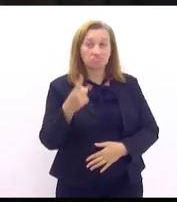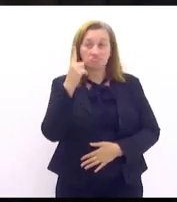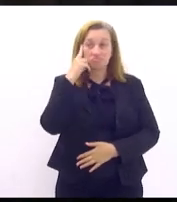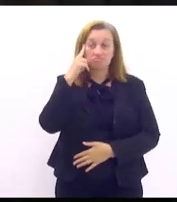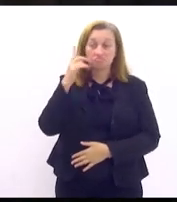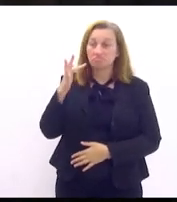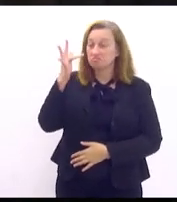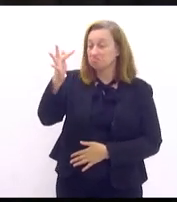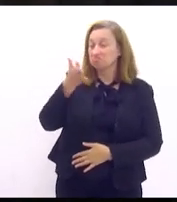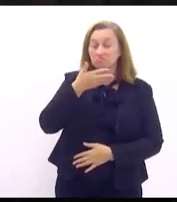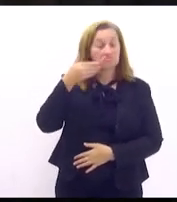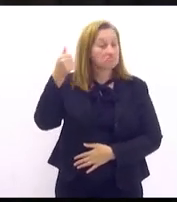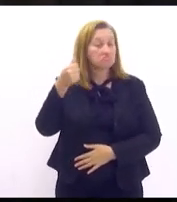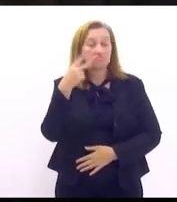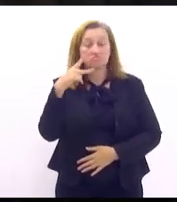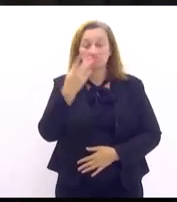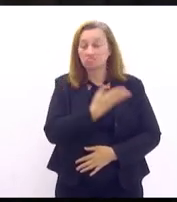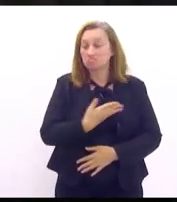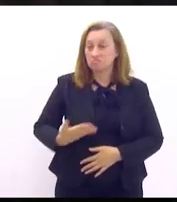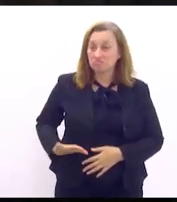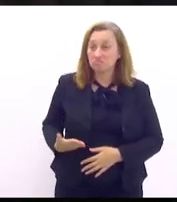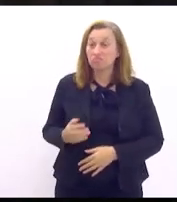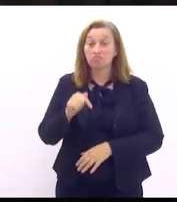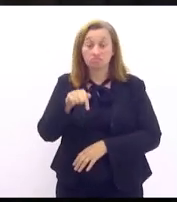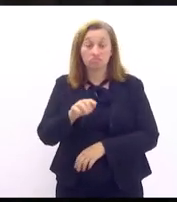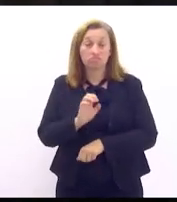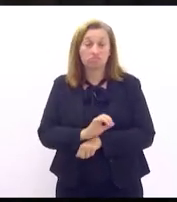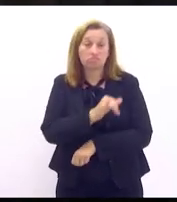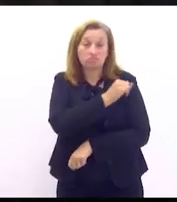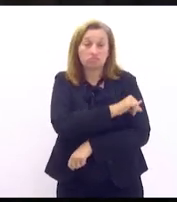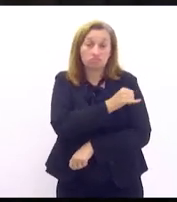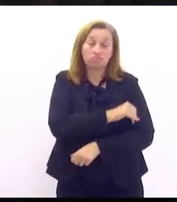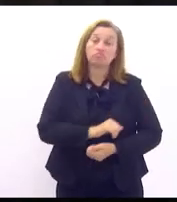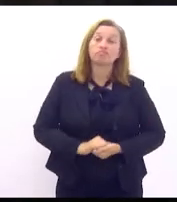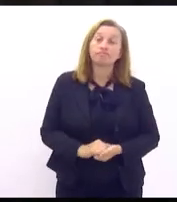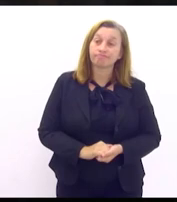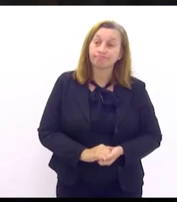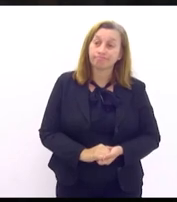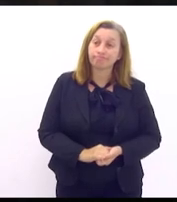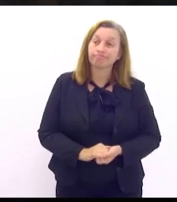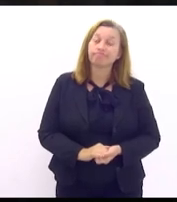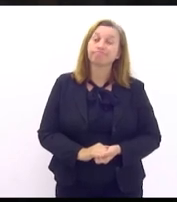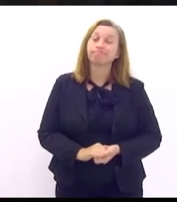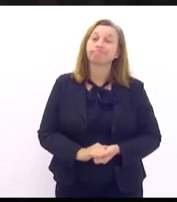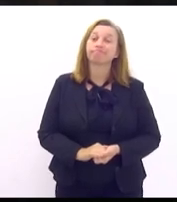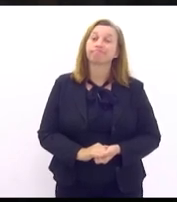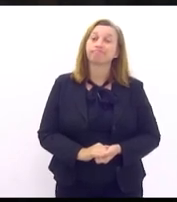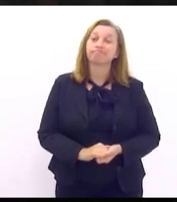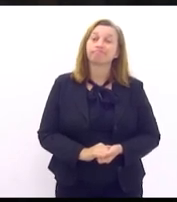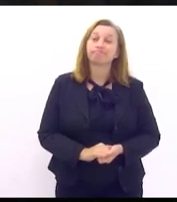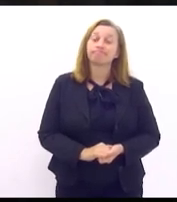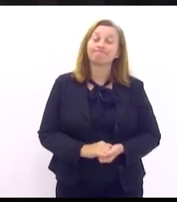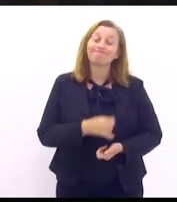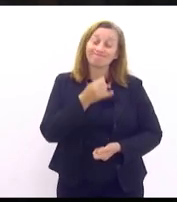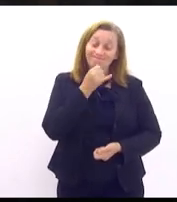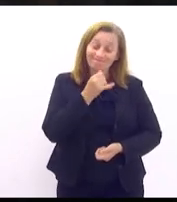perspectiva de melhora das políticas públicas aqui no Rio de Janeiro. Isso é muito